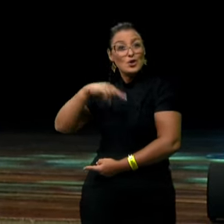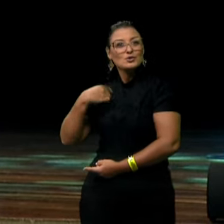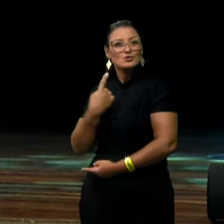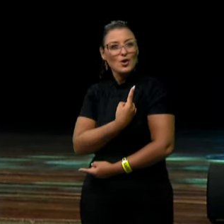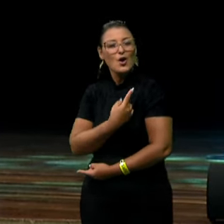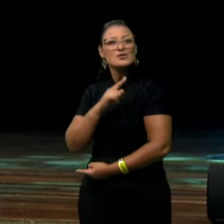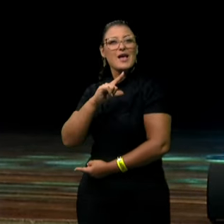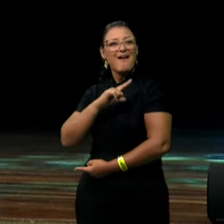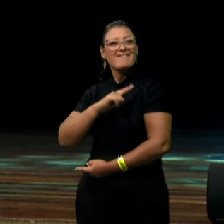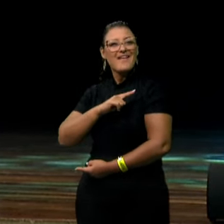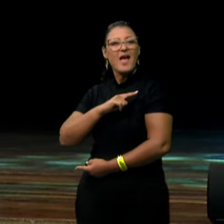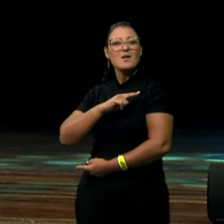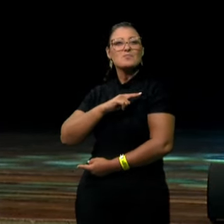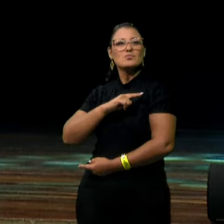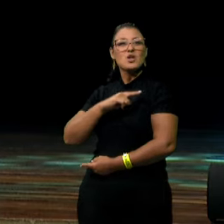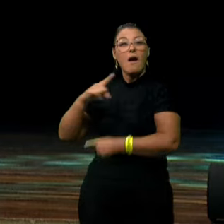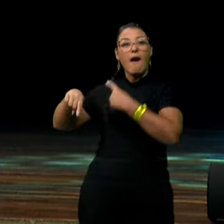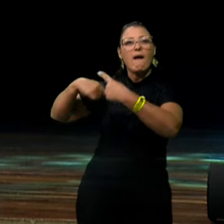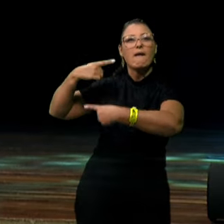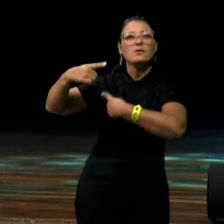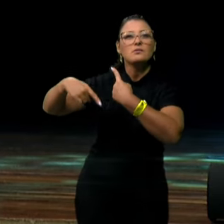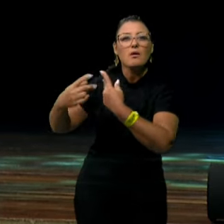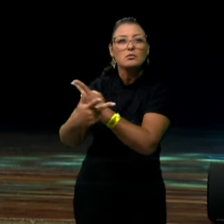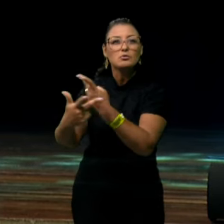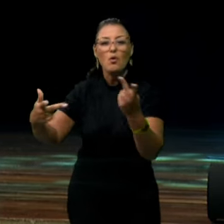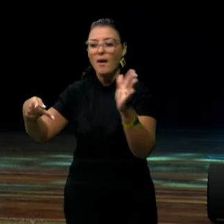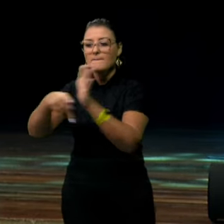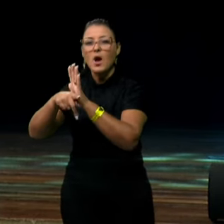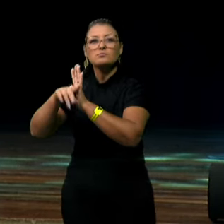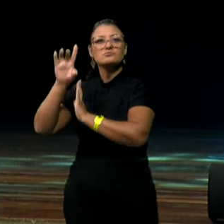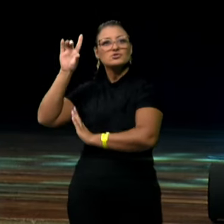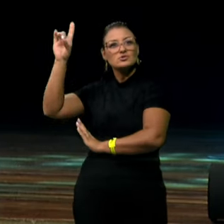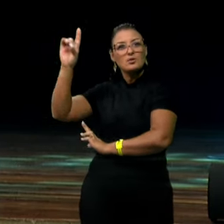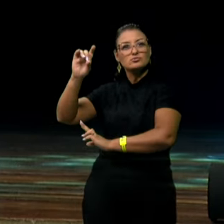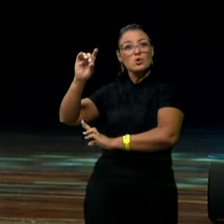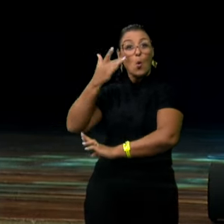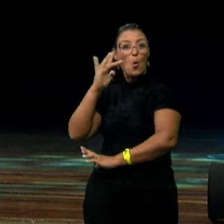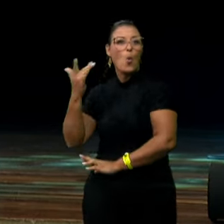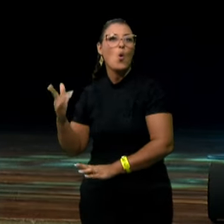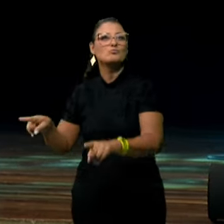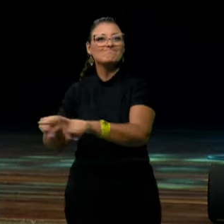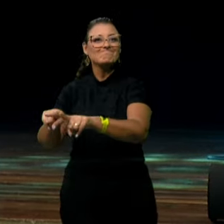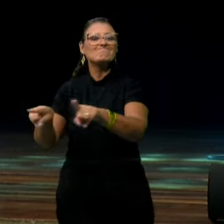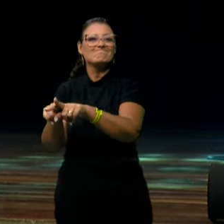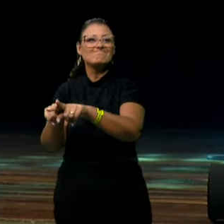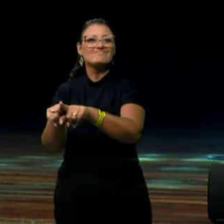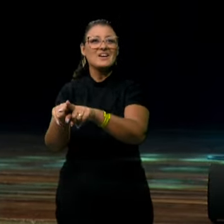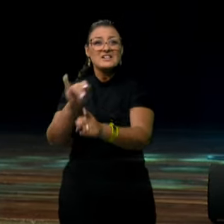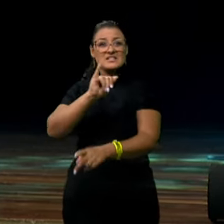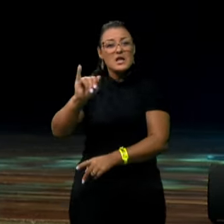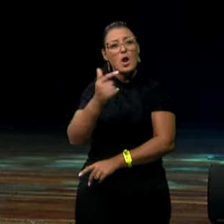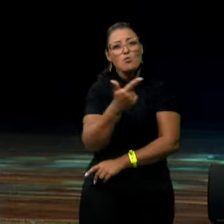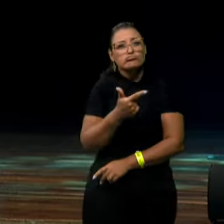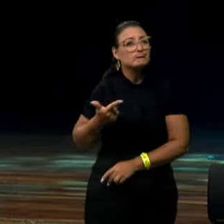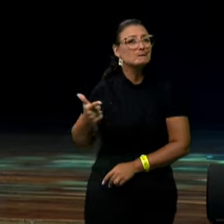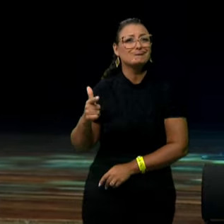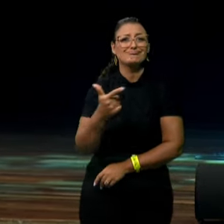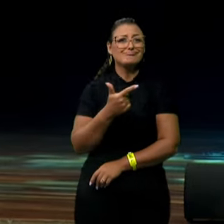herança Amém acreditava liderança se você não tem poder para transpassar